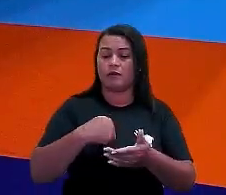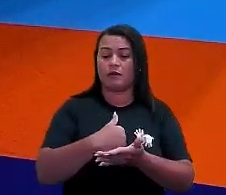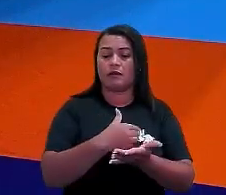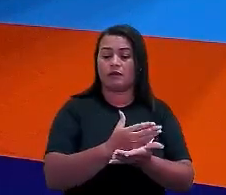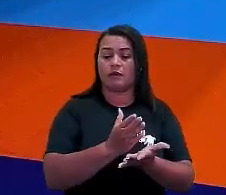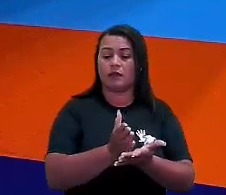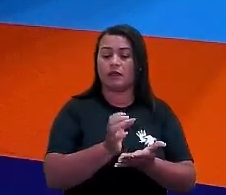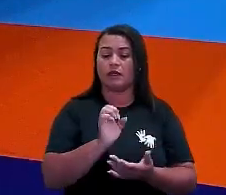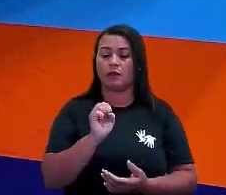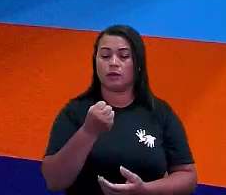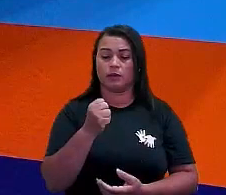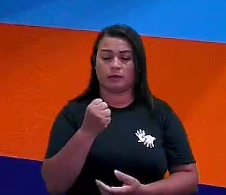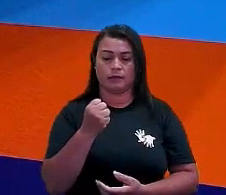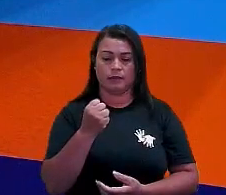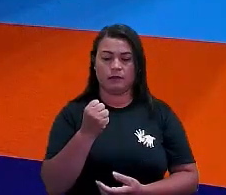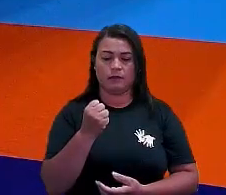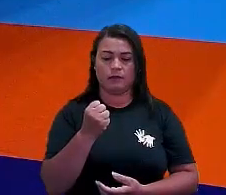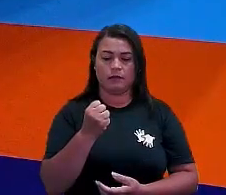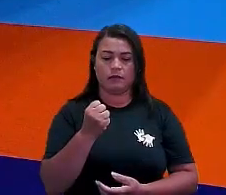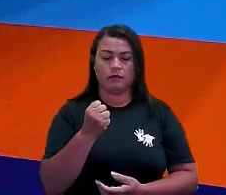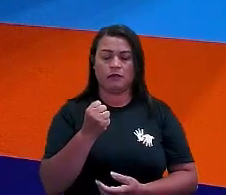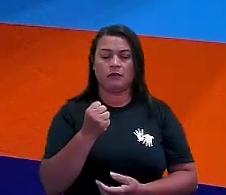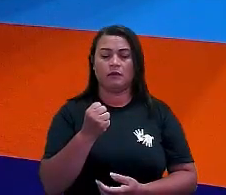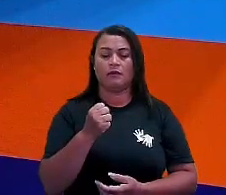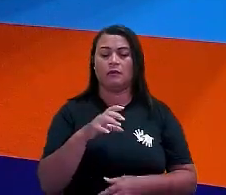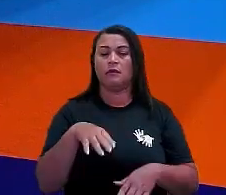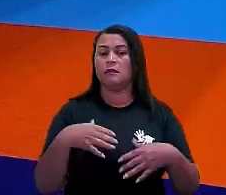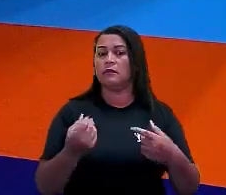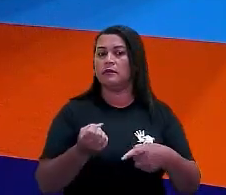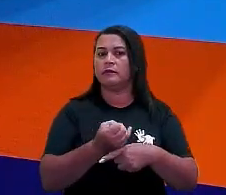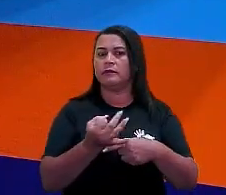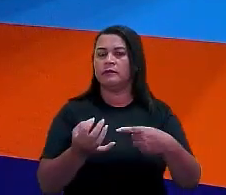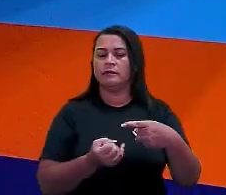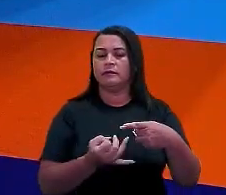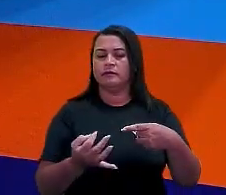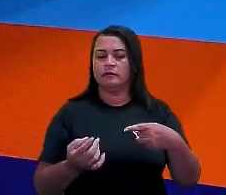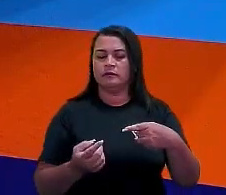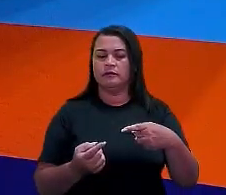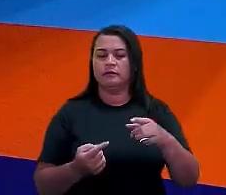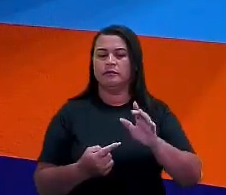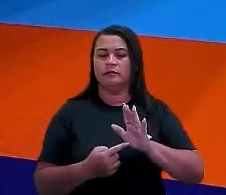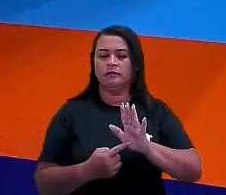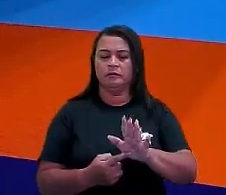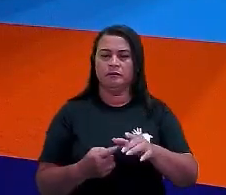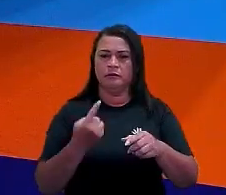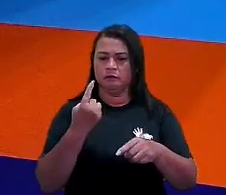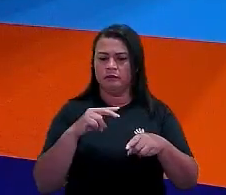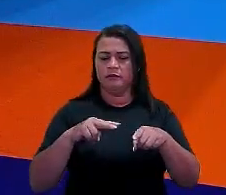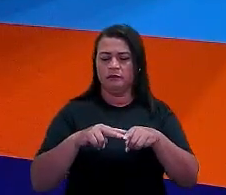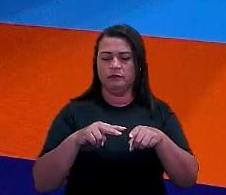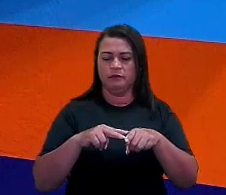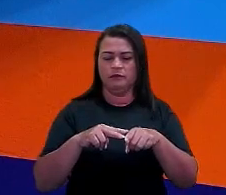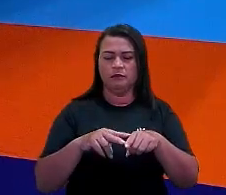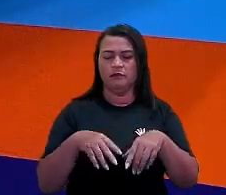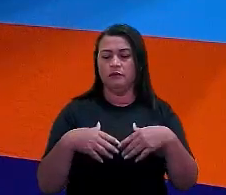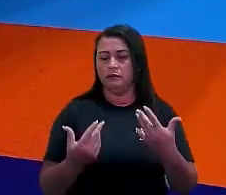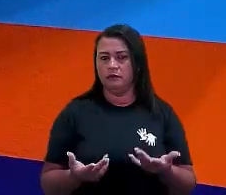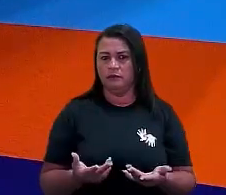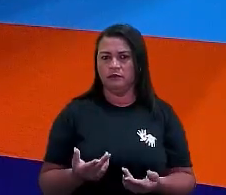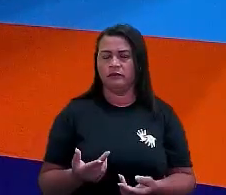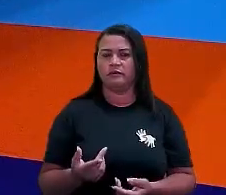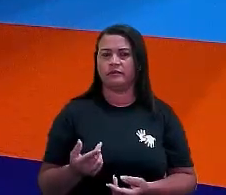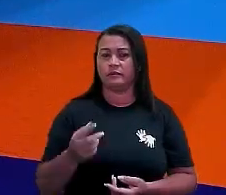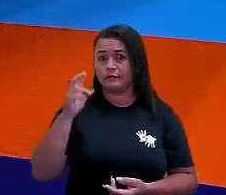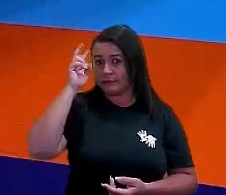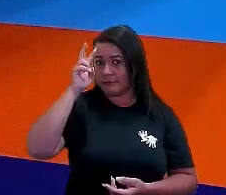8 partes iguais. Que fração representa uma fatia dessa pizza? Lembra